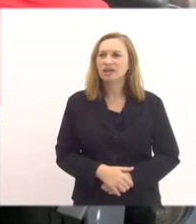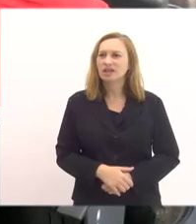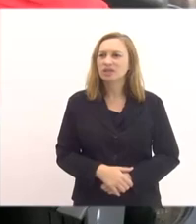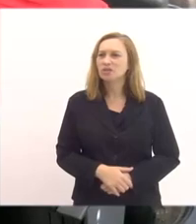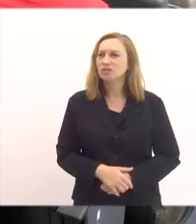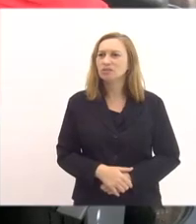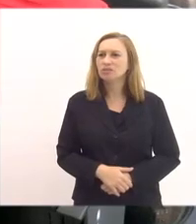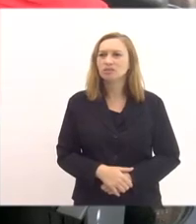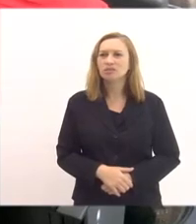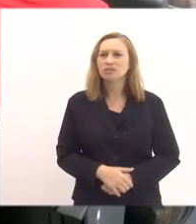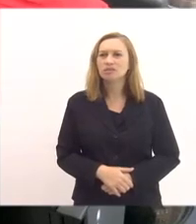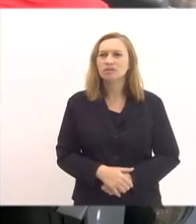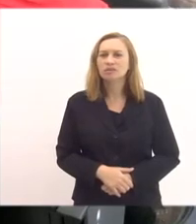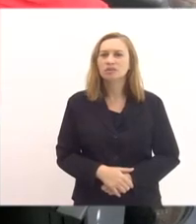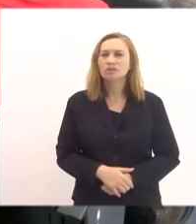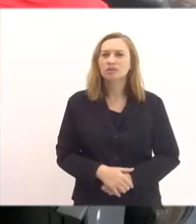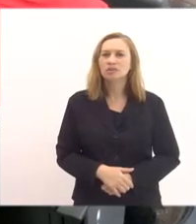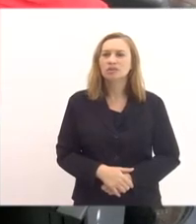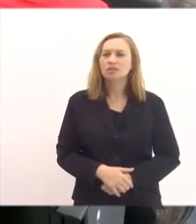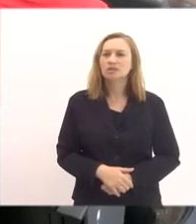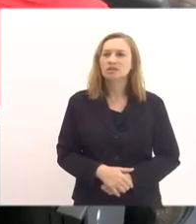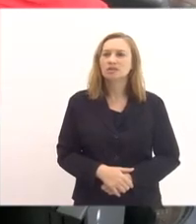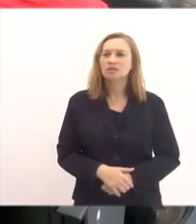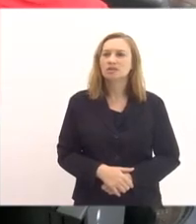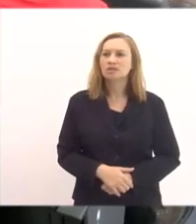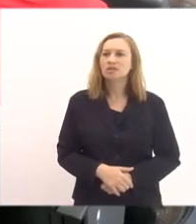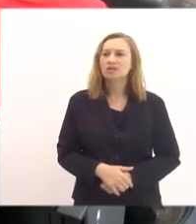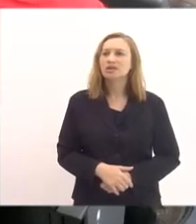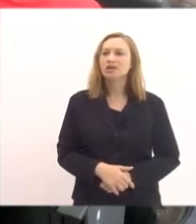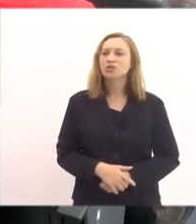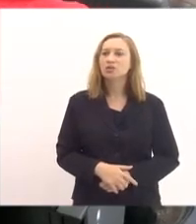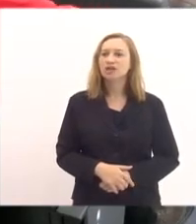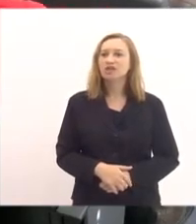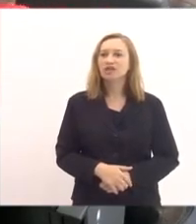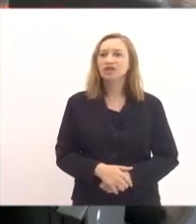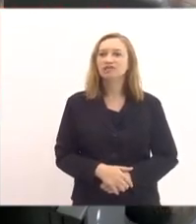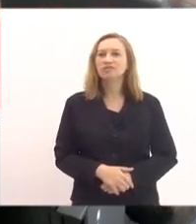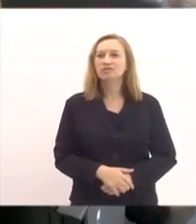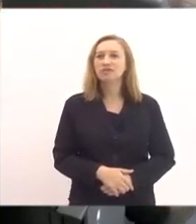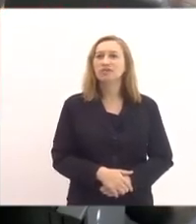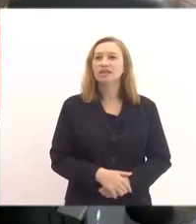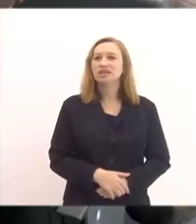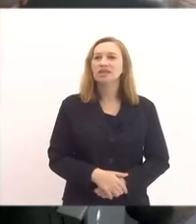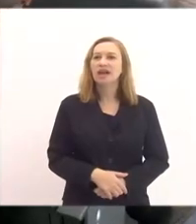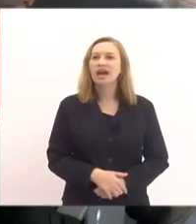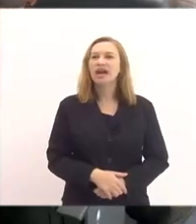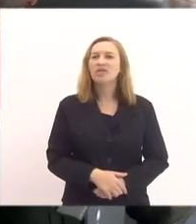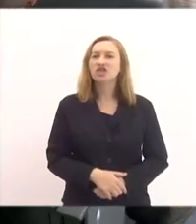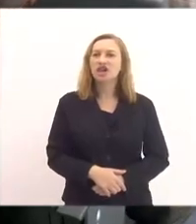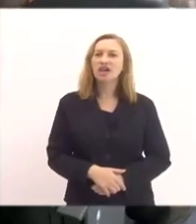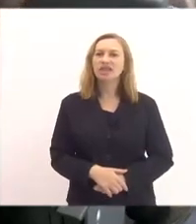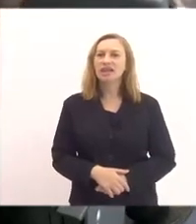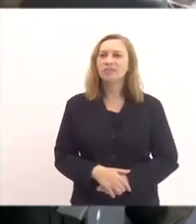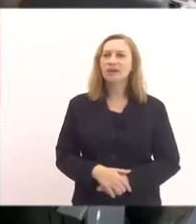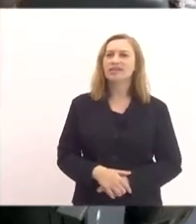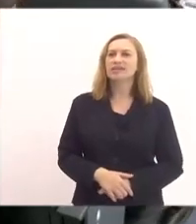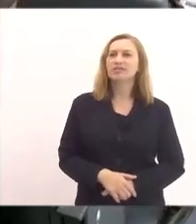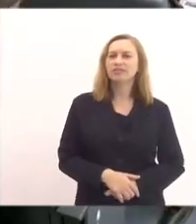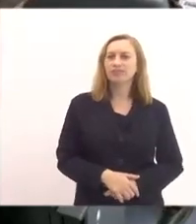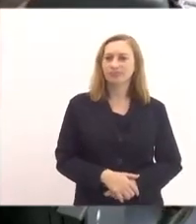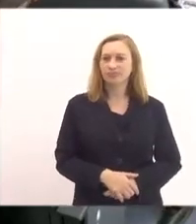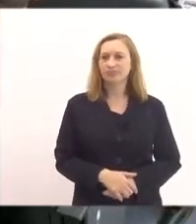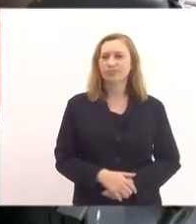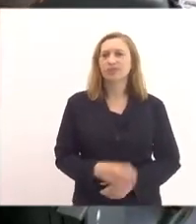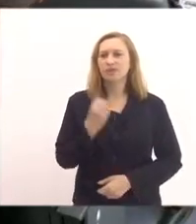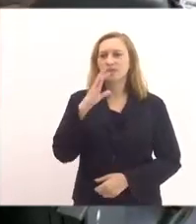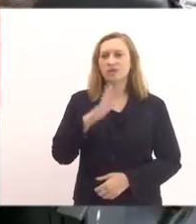Vambora. Tamo junto. Boa